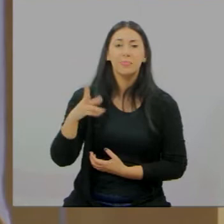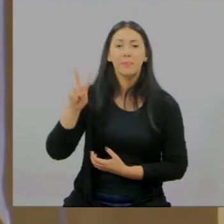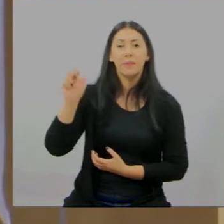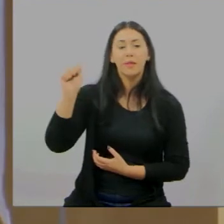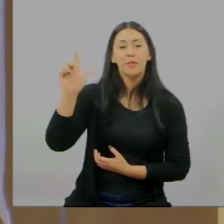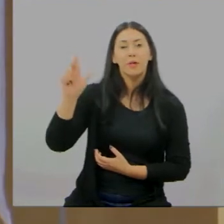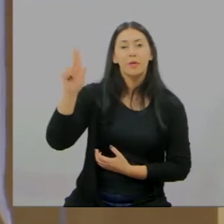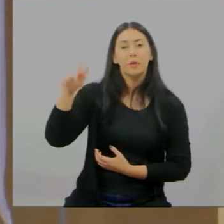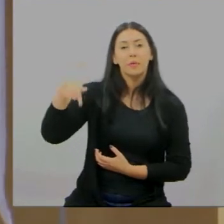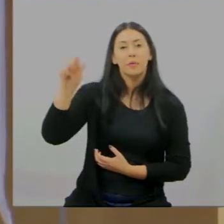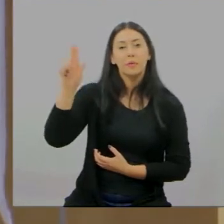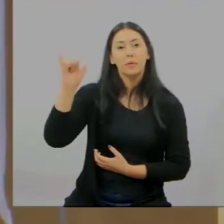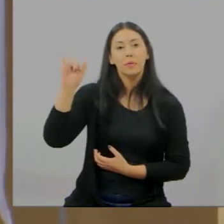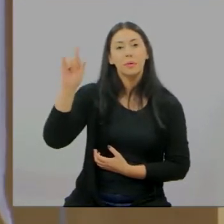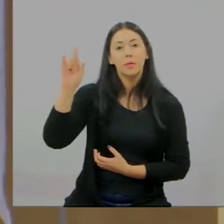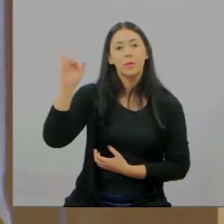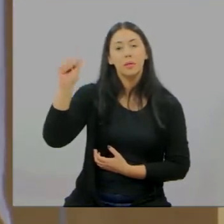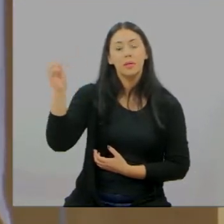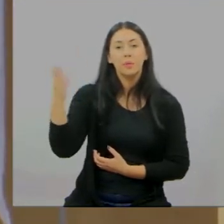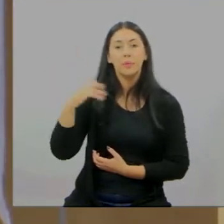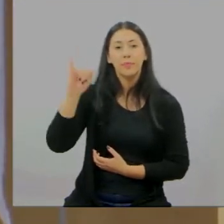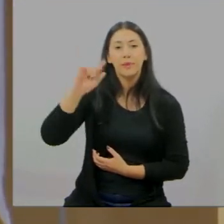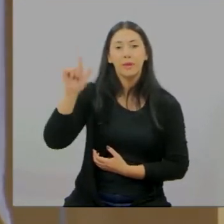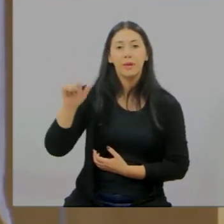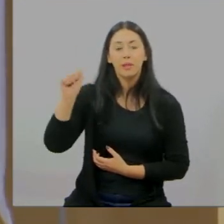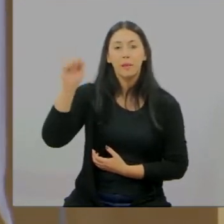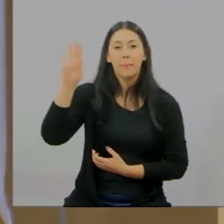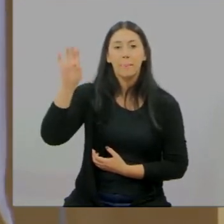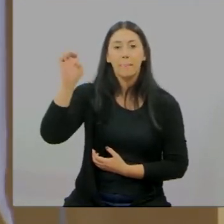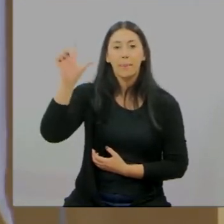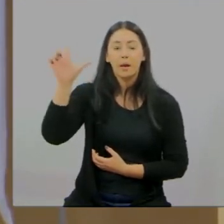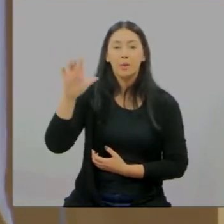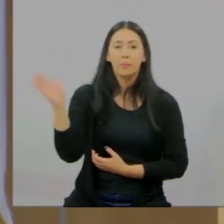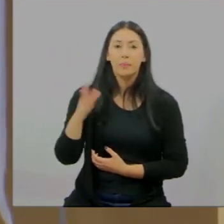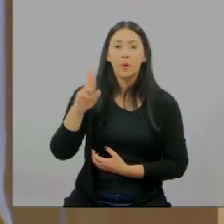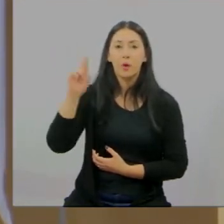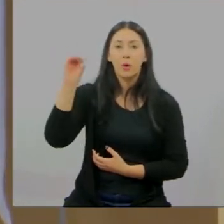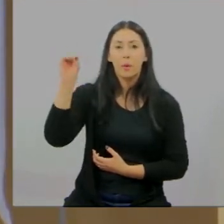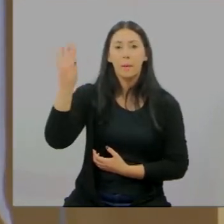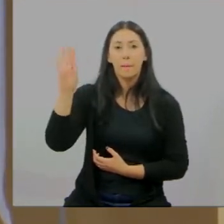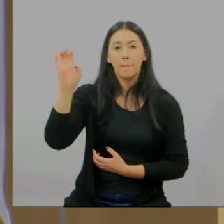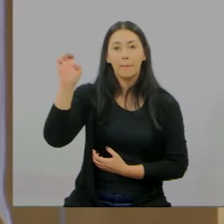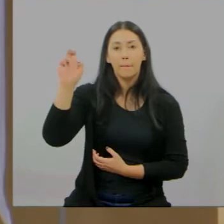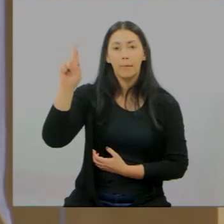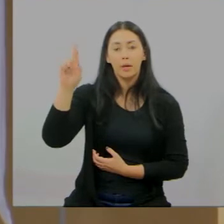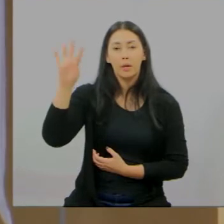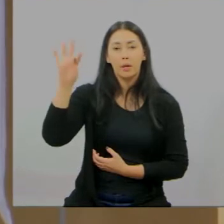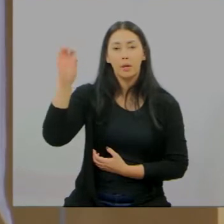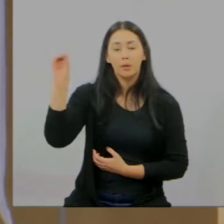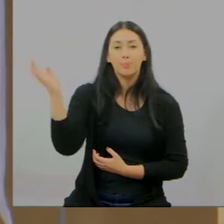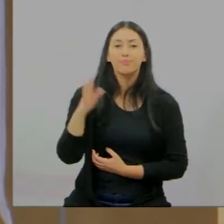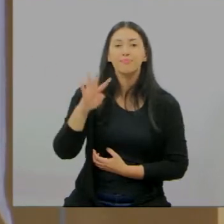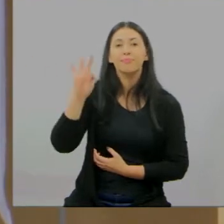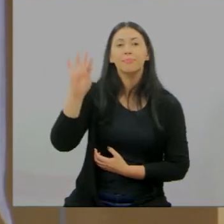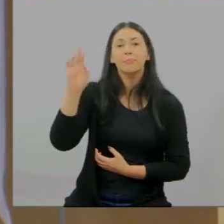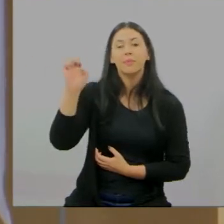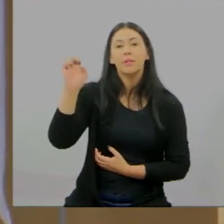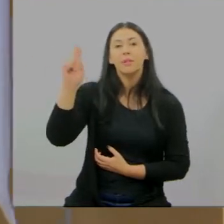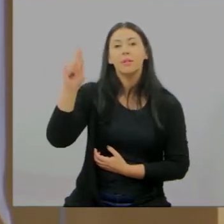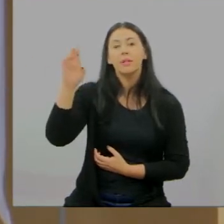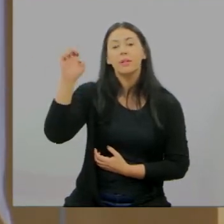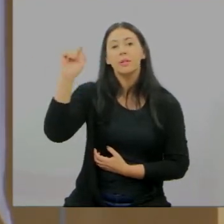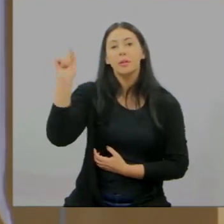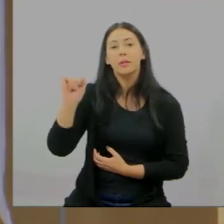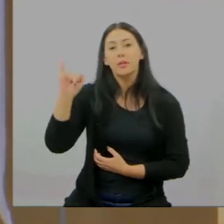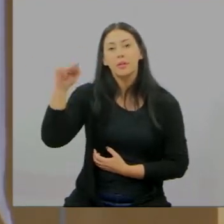para a Isabel, o seu Carlos, o seu Roberto Carlos, da família Dona Terezinha. E também eu quero